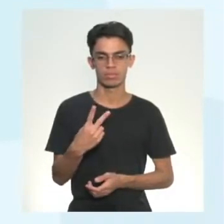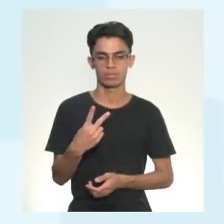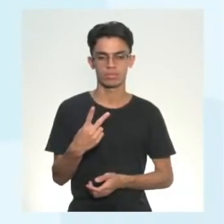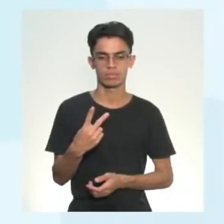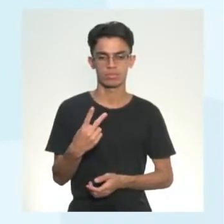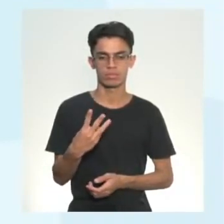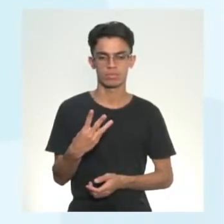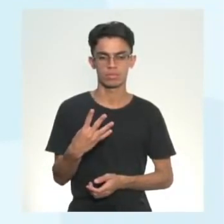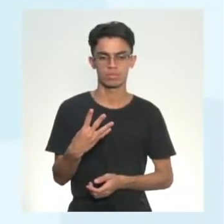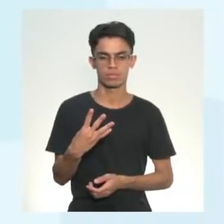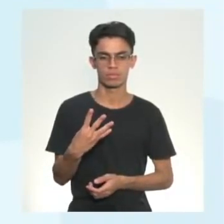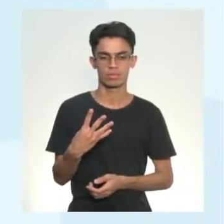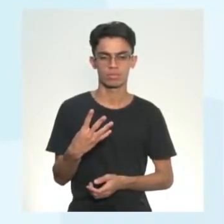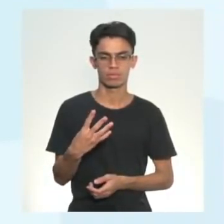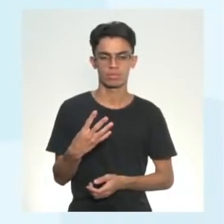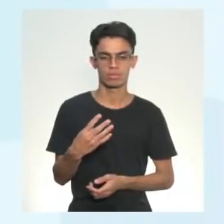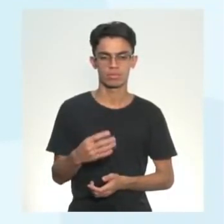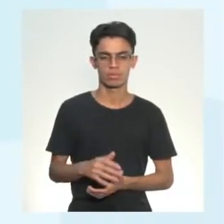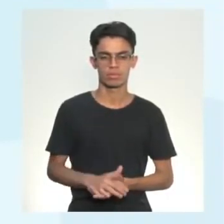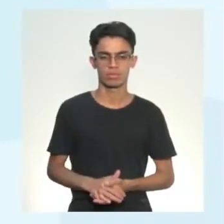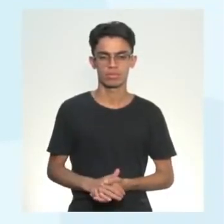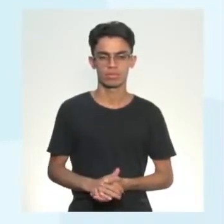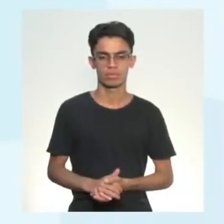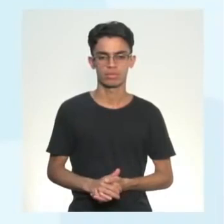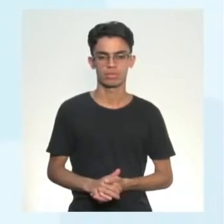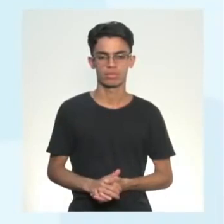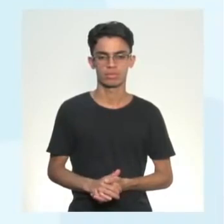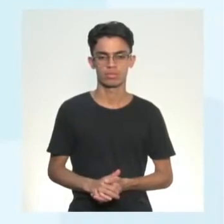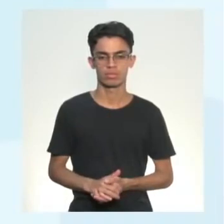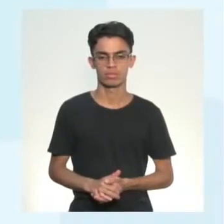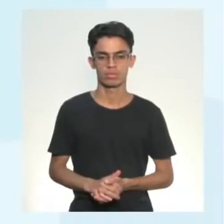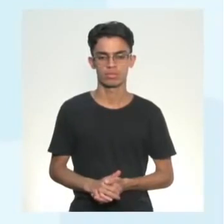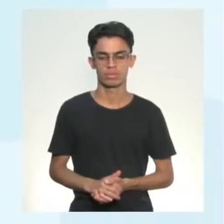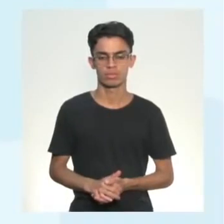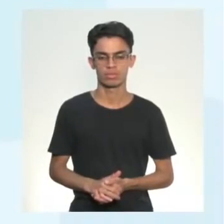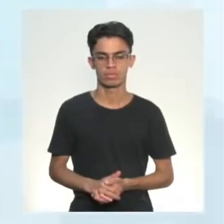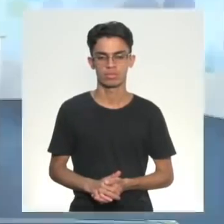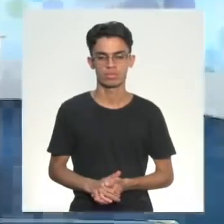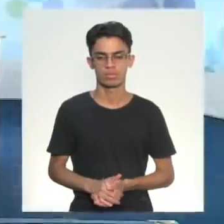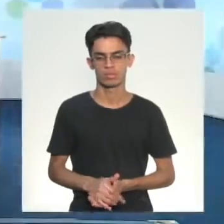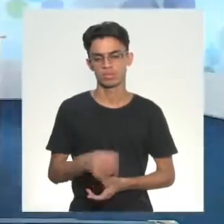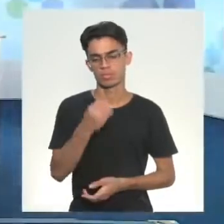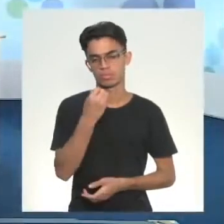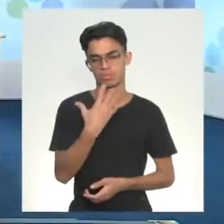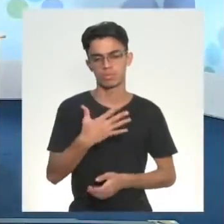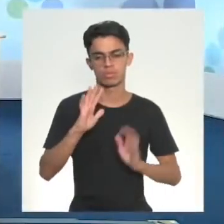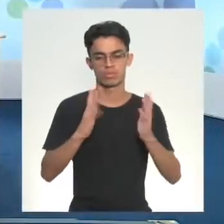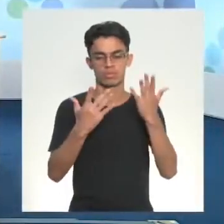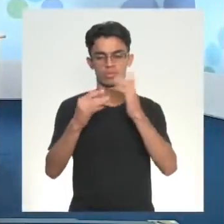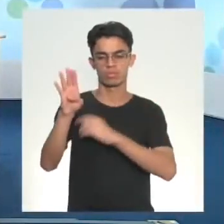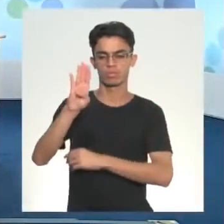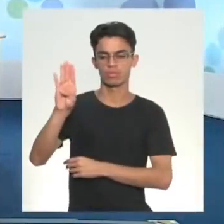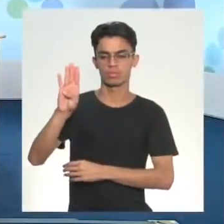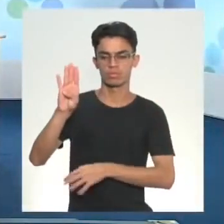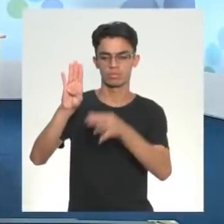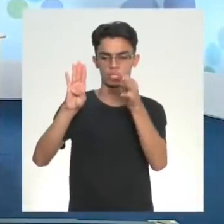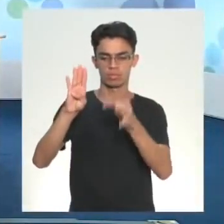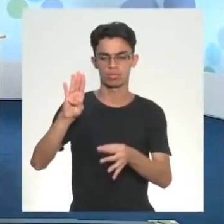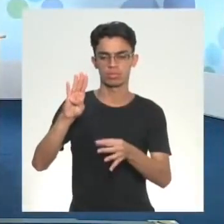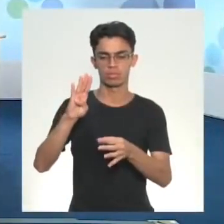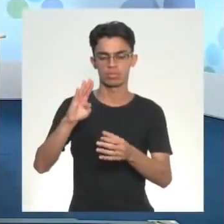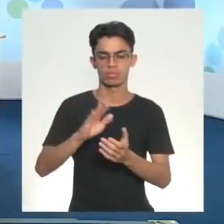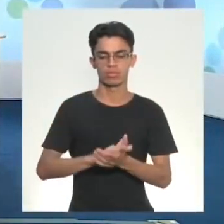A alternativa B de bola? Será que é essa? Isso mesmo, pessoal, parabéns. Porque, olha, K